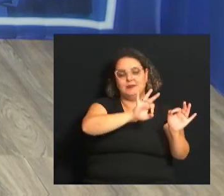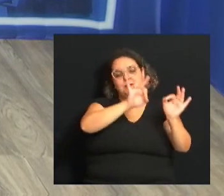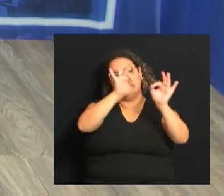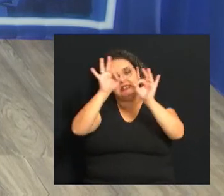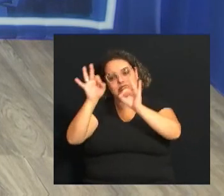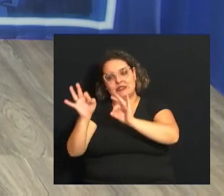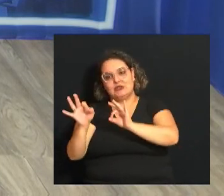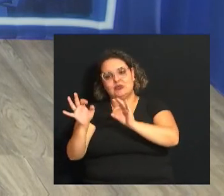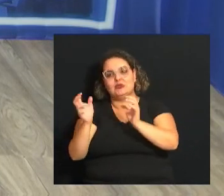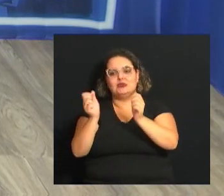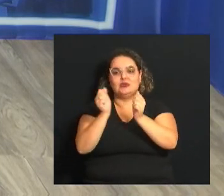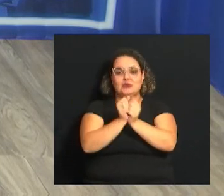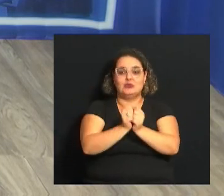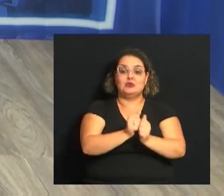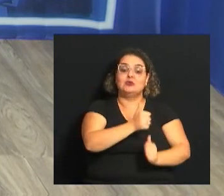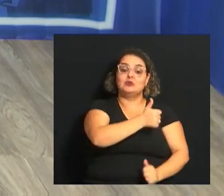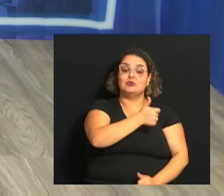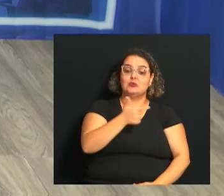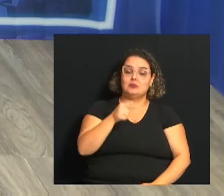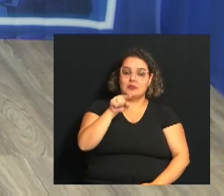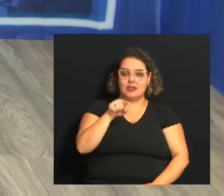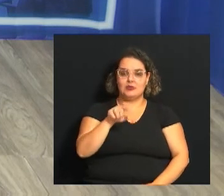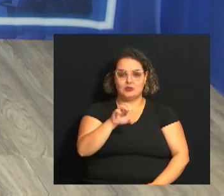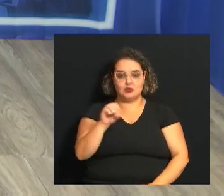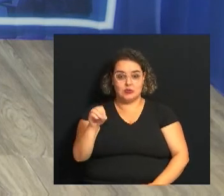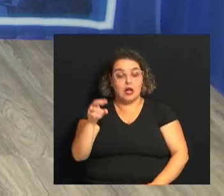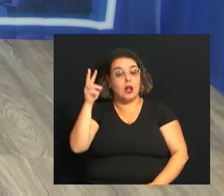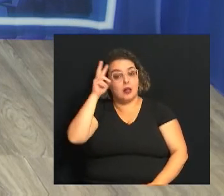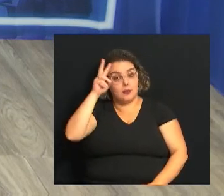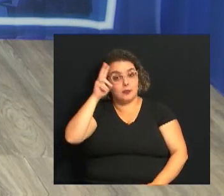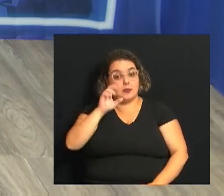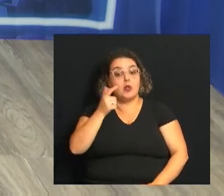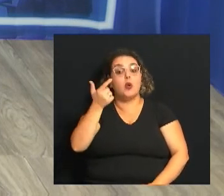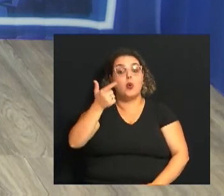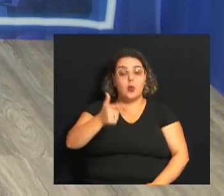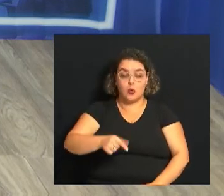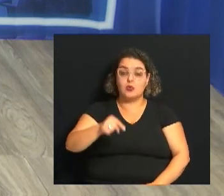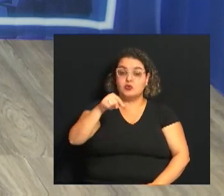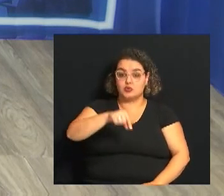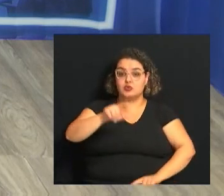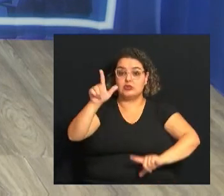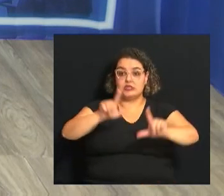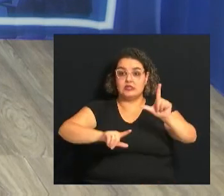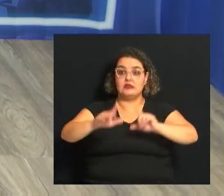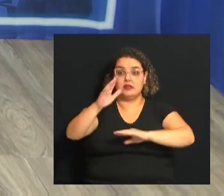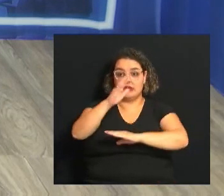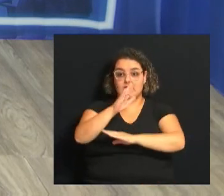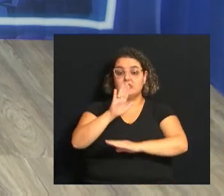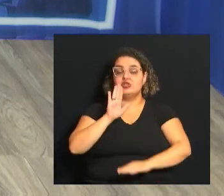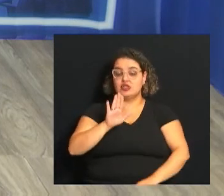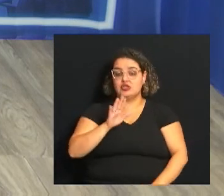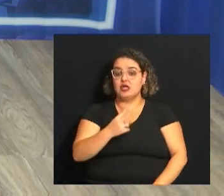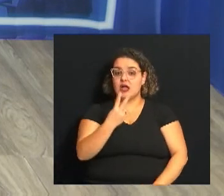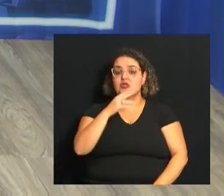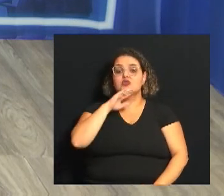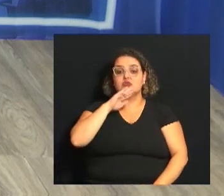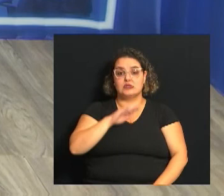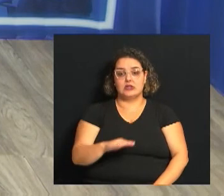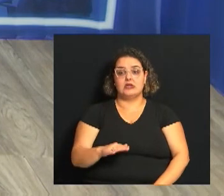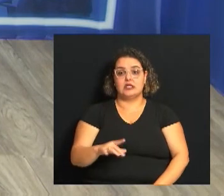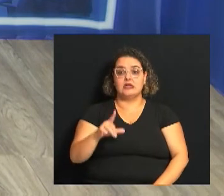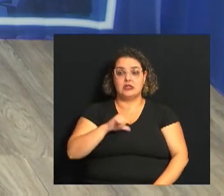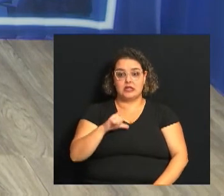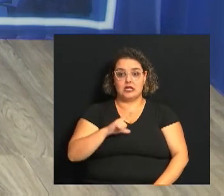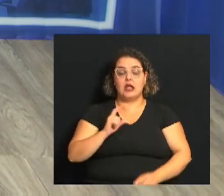audiência, juntos desde o meio-dia. Lembrando, continue aqui na TV Câmara Campinas, daqui a pouco às 2 horas tem